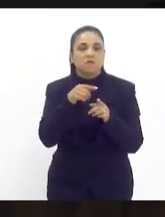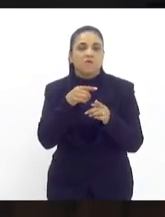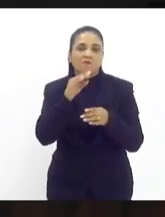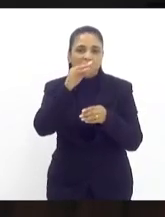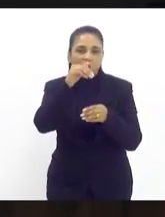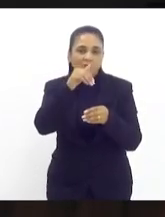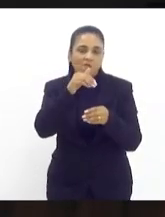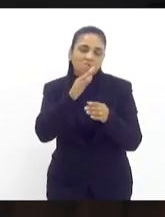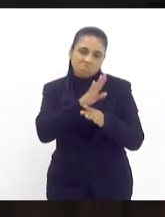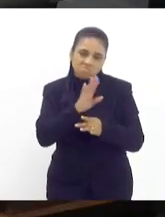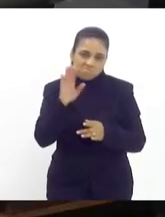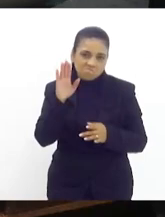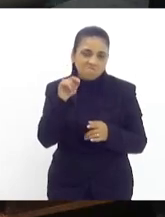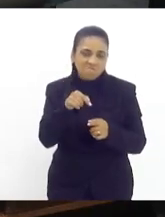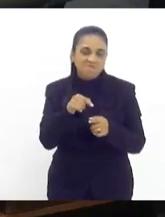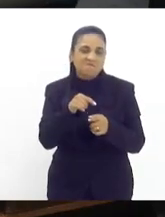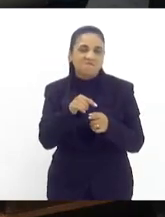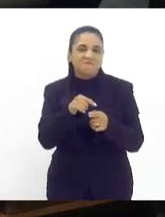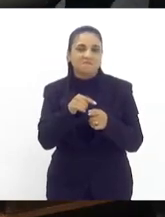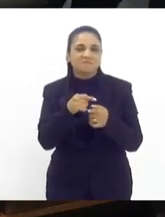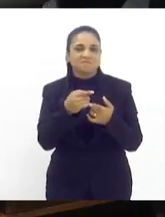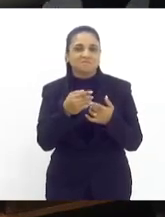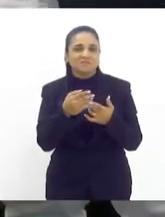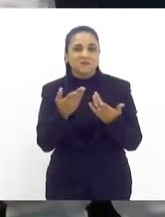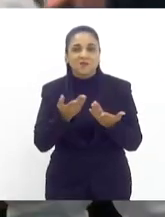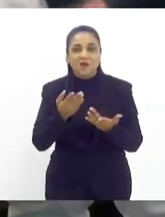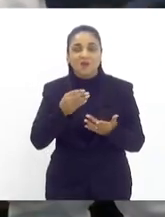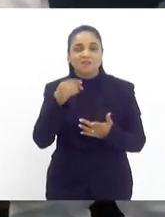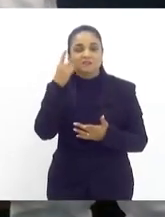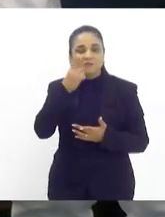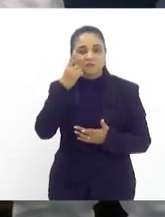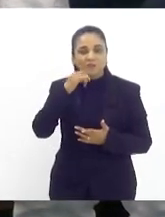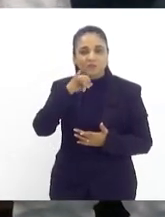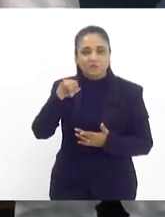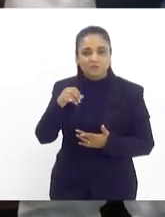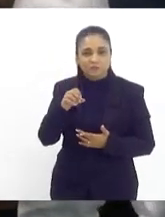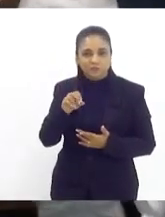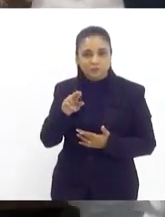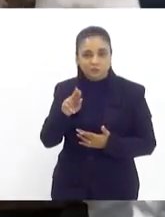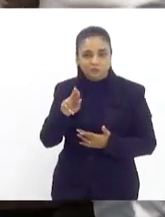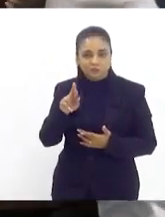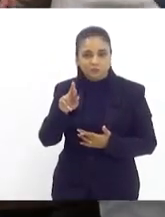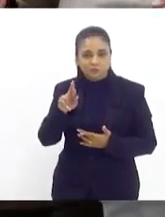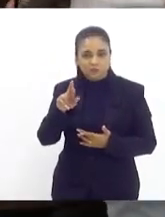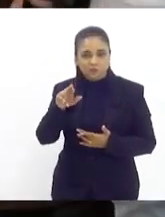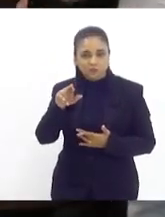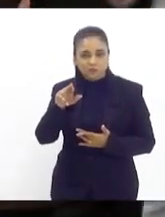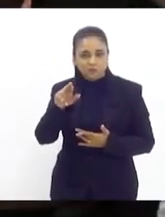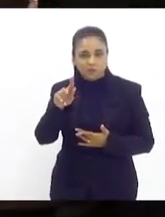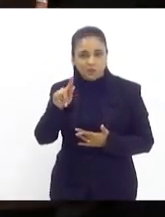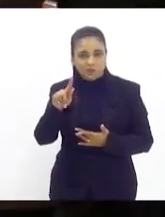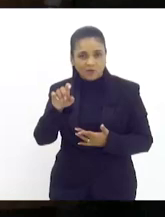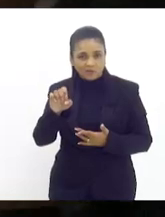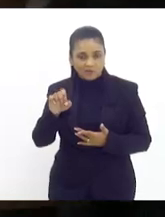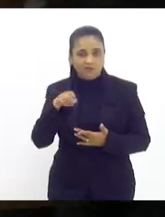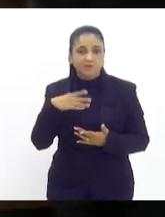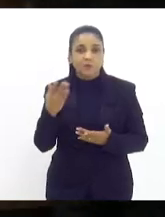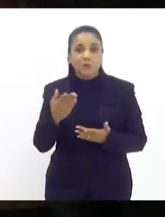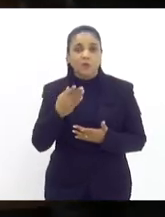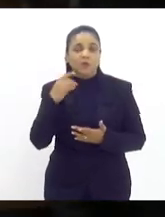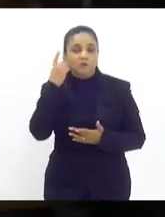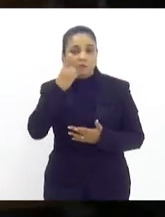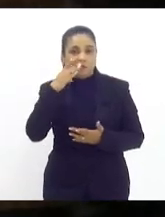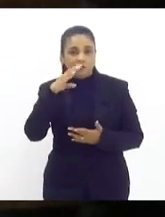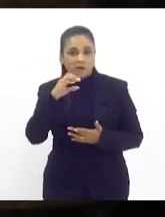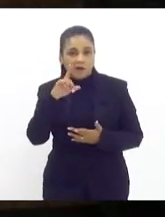extremamente profícua. Pela deputado ordem, Jorge Felipe. Só para questionar a Vossa Excelência, o deputado Cláudio Caiado não